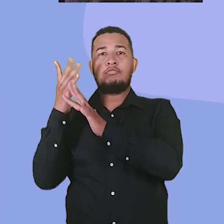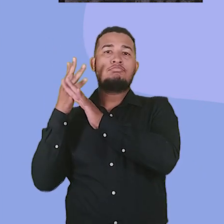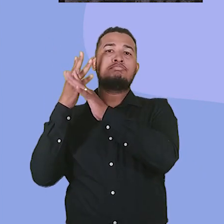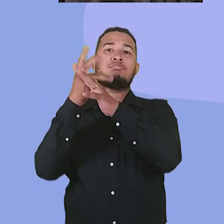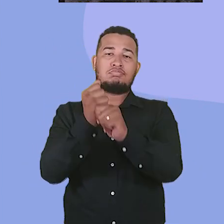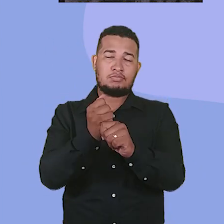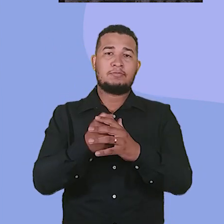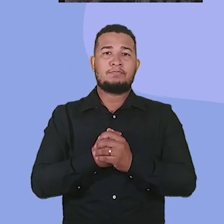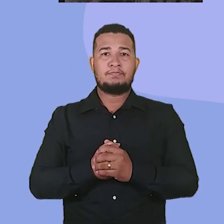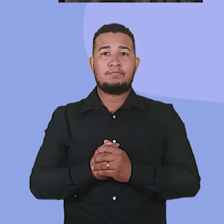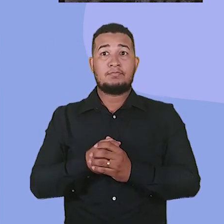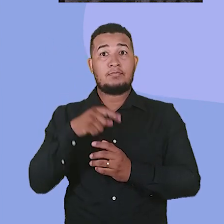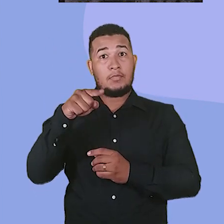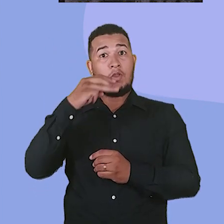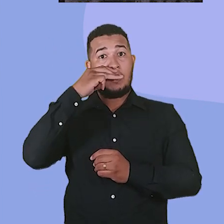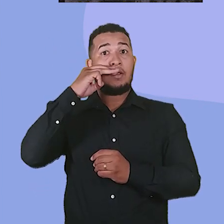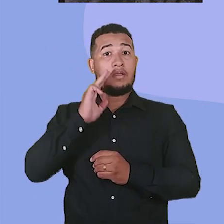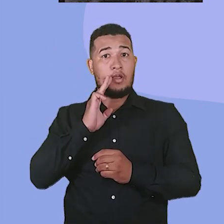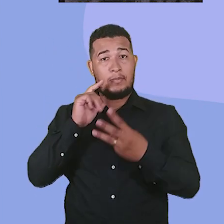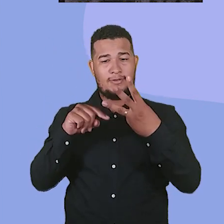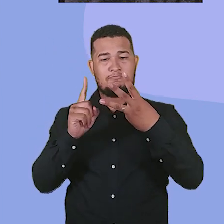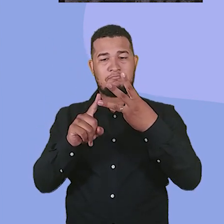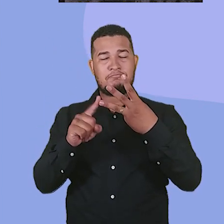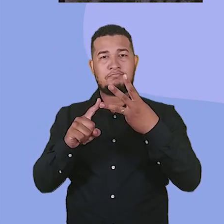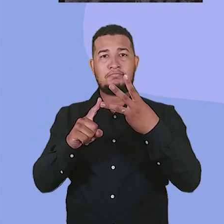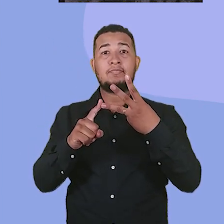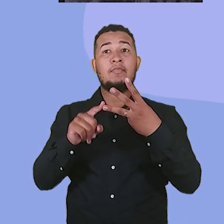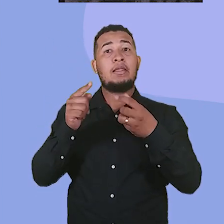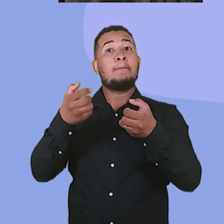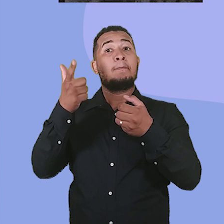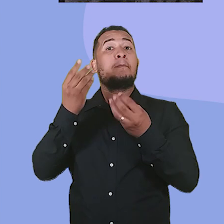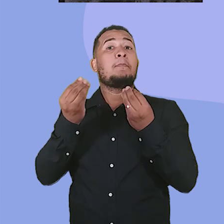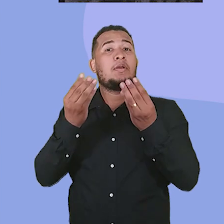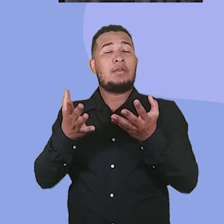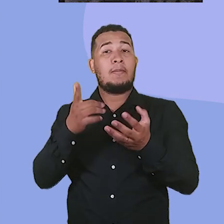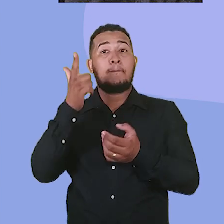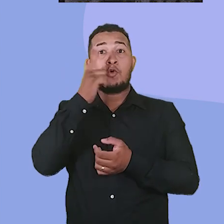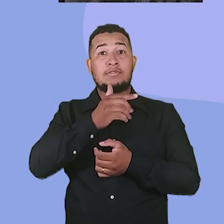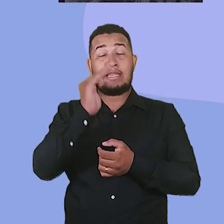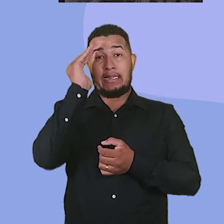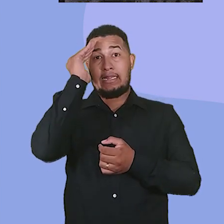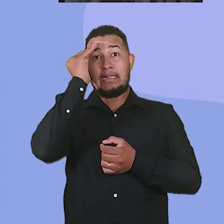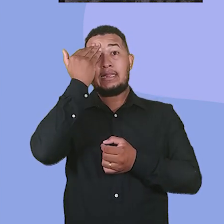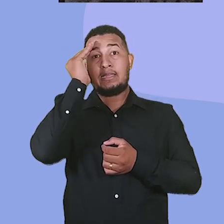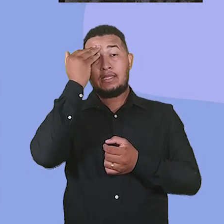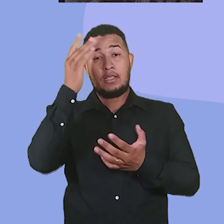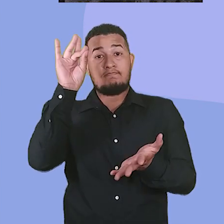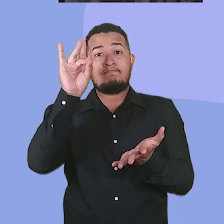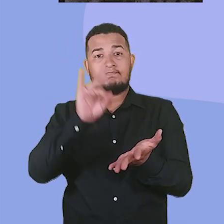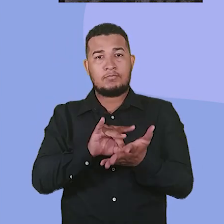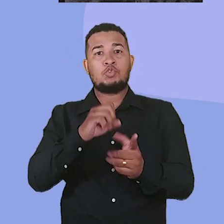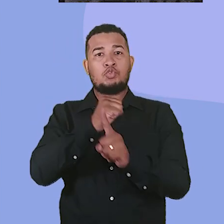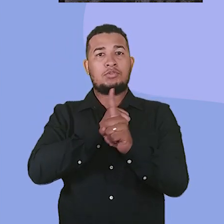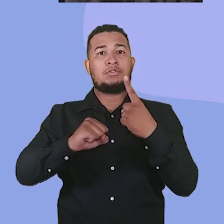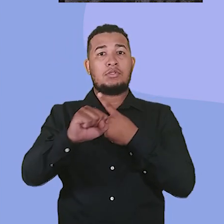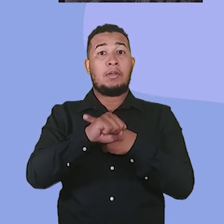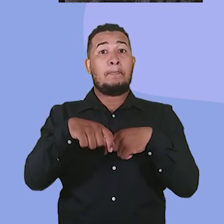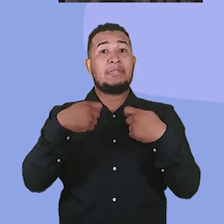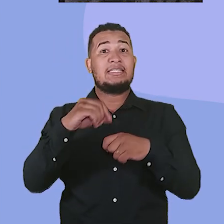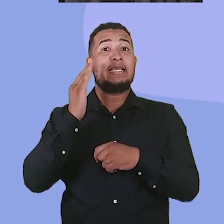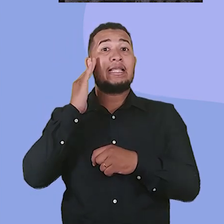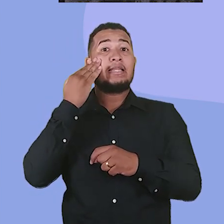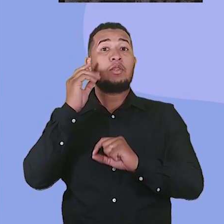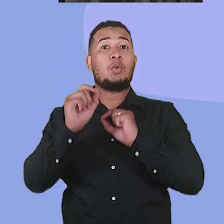dialético de Karl Marx. Para Karl Marx, para a gente entender a realidade social, a gente tem que entender